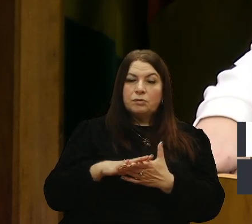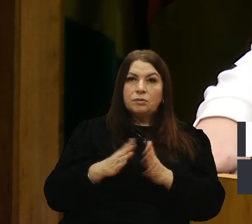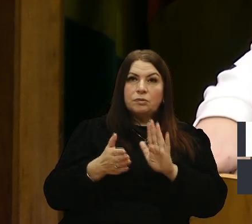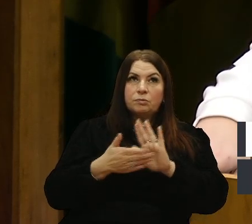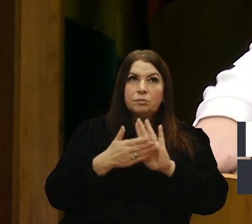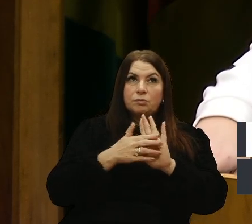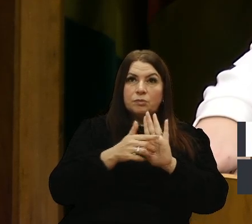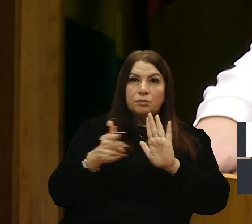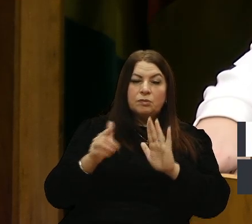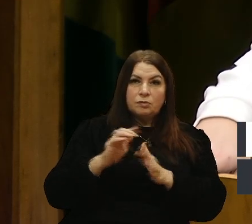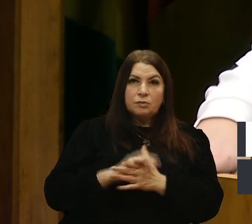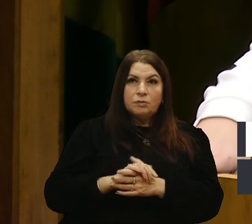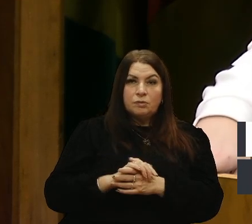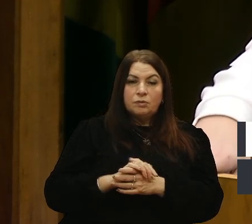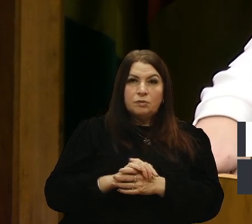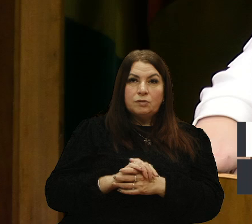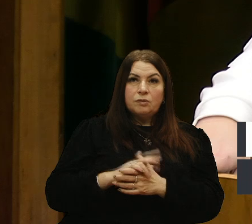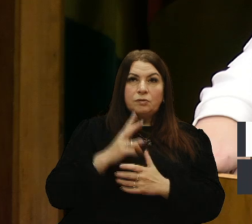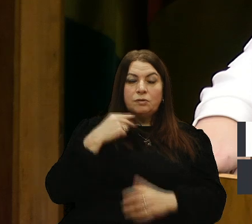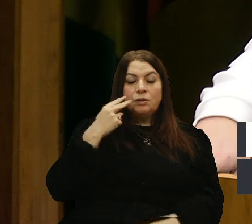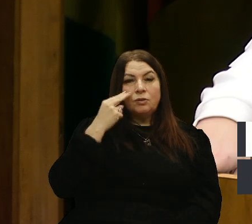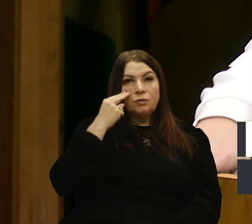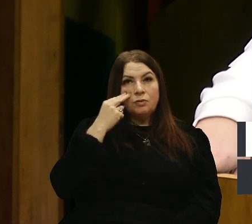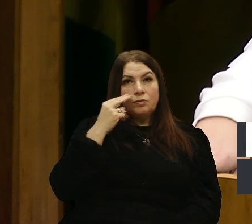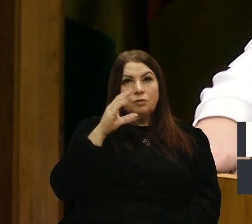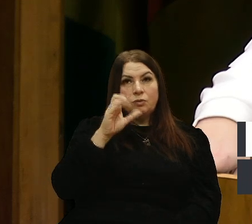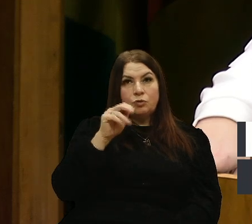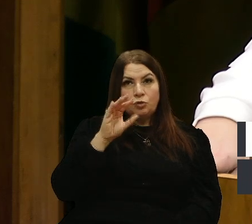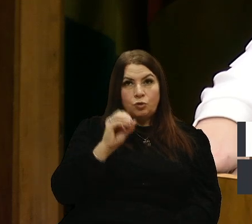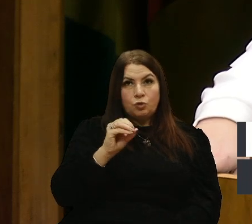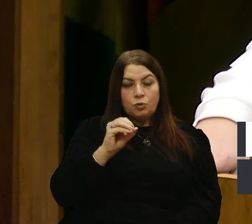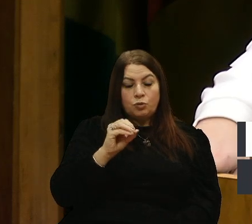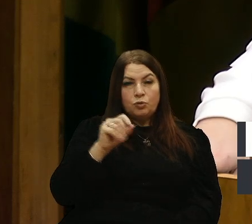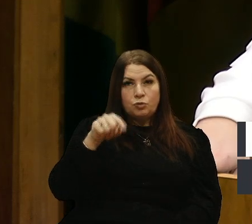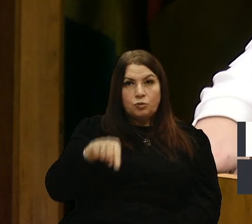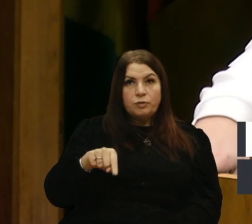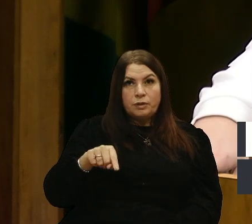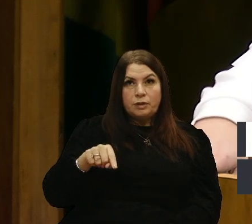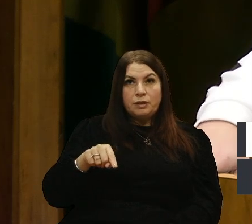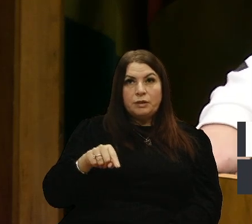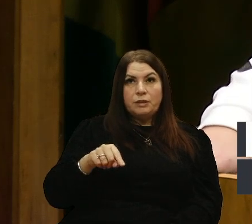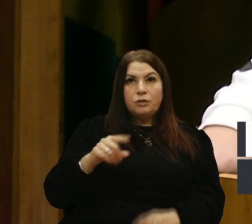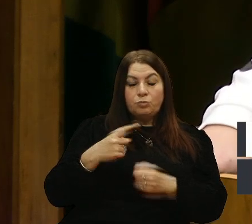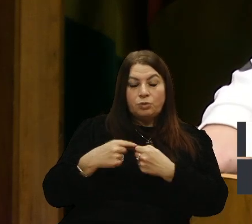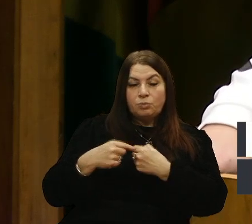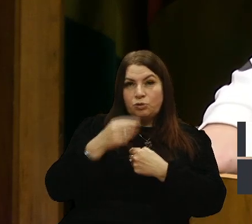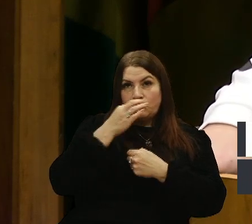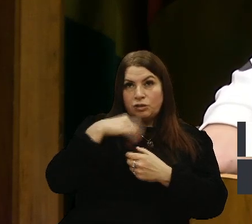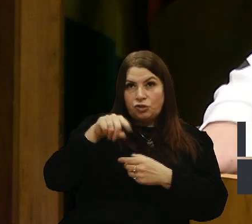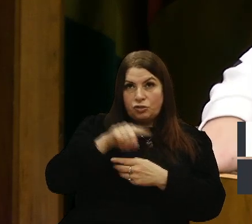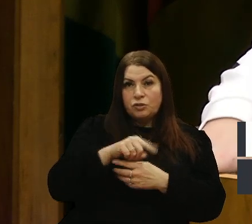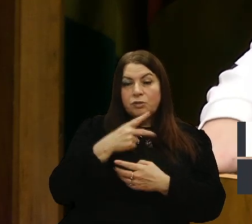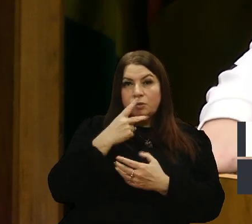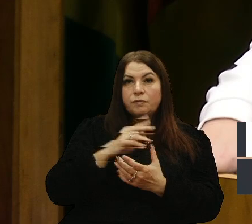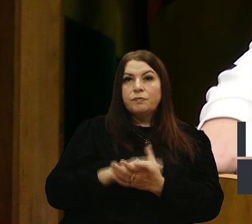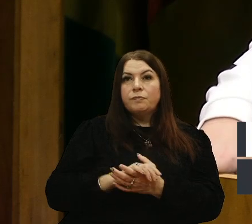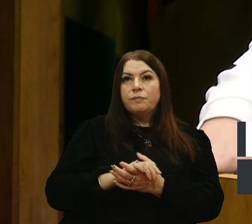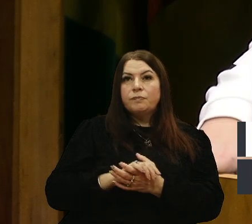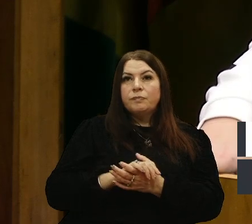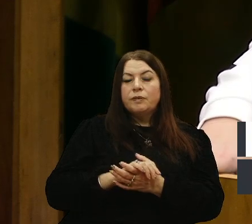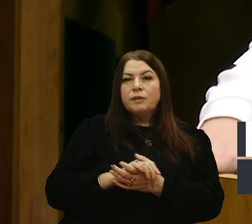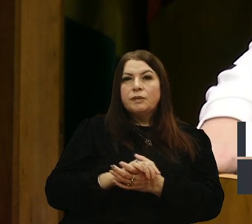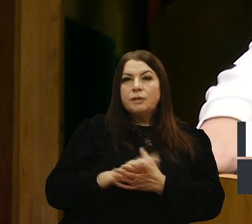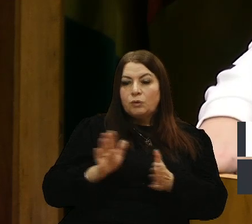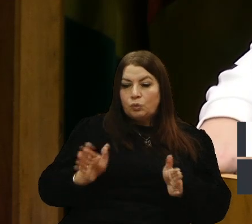propor, vereador Fantinel, no Código de Edificações do município de Caxias do Sul, no que diz respeito aos tanques